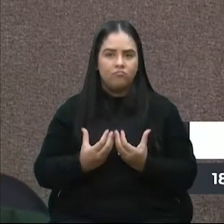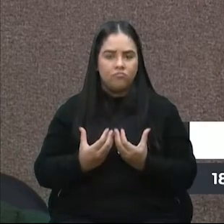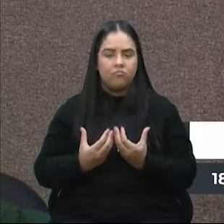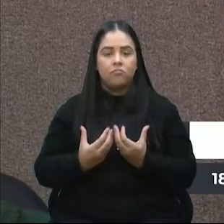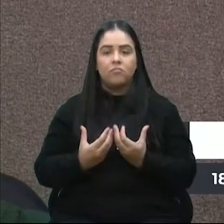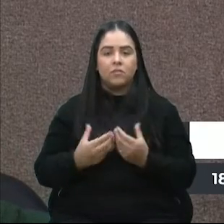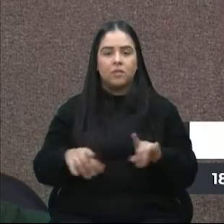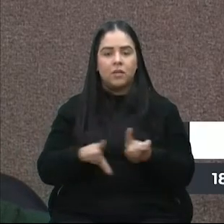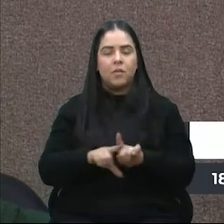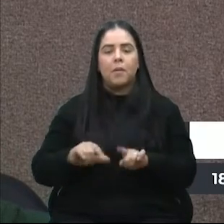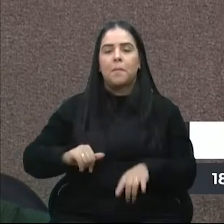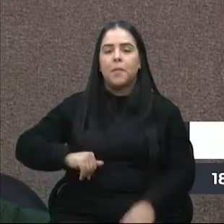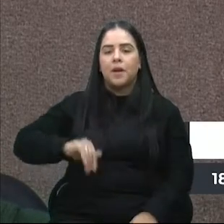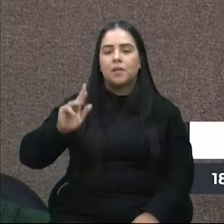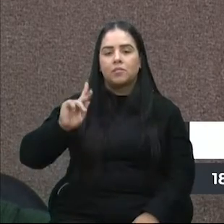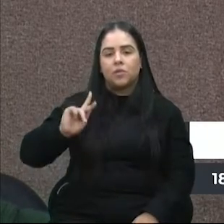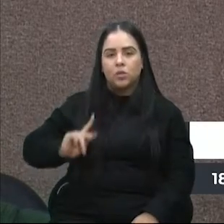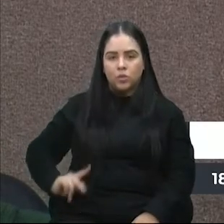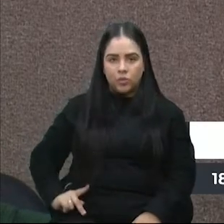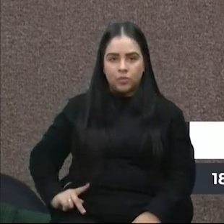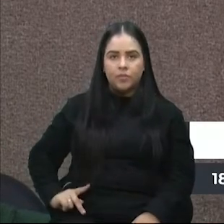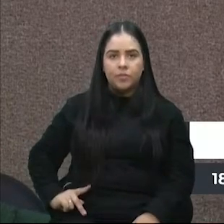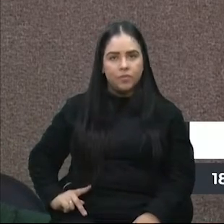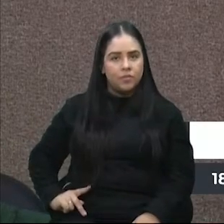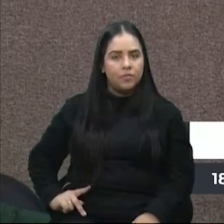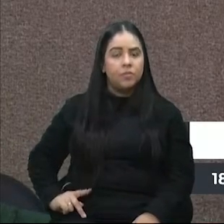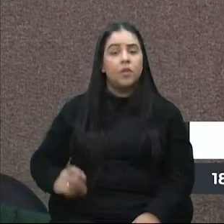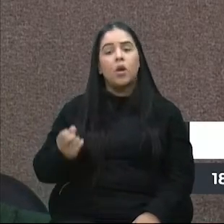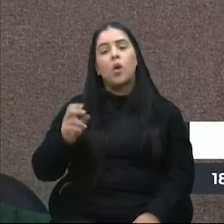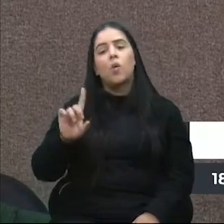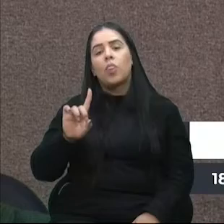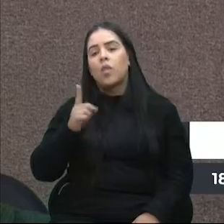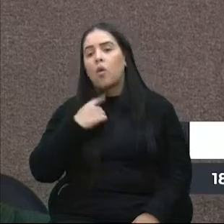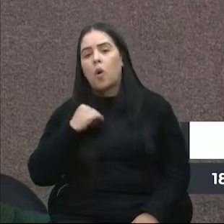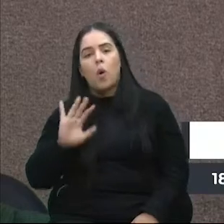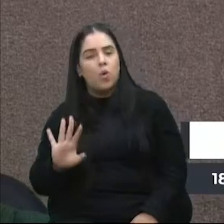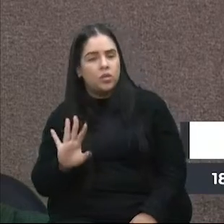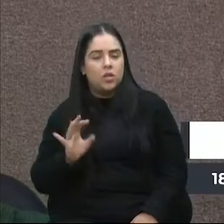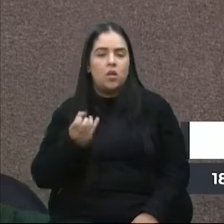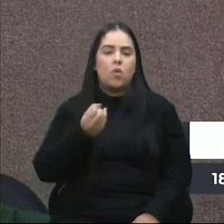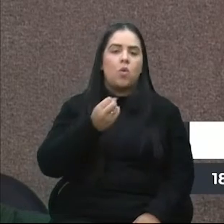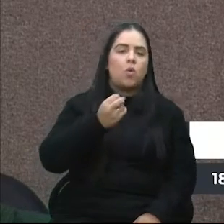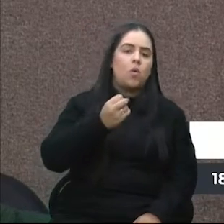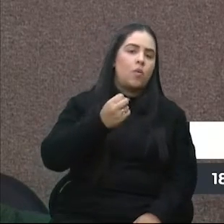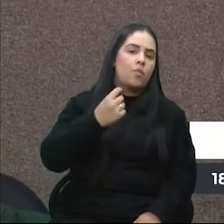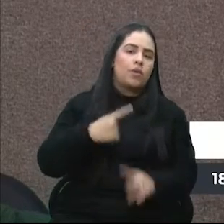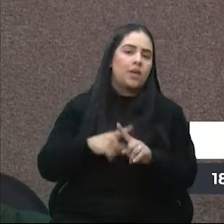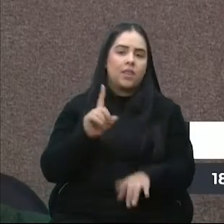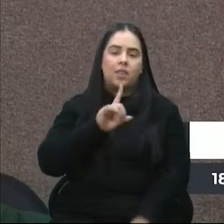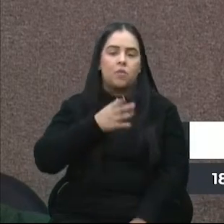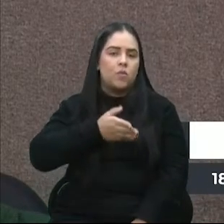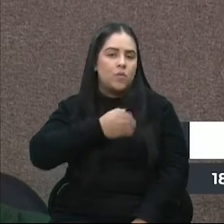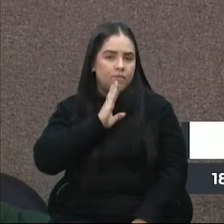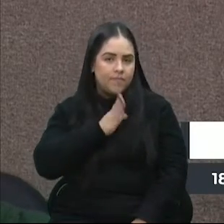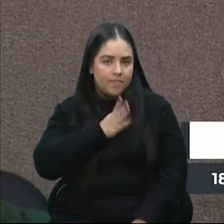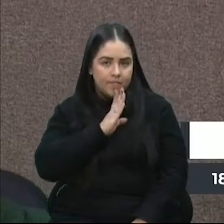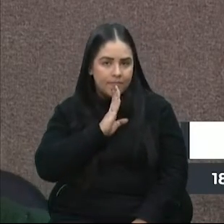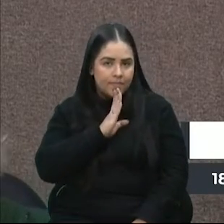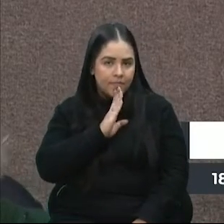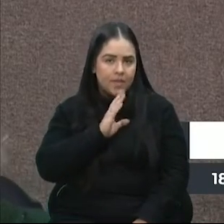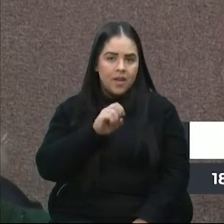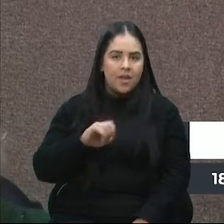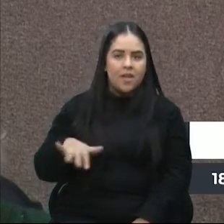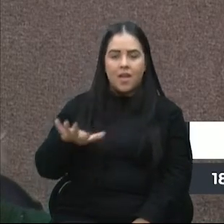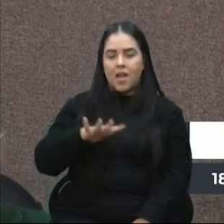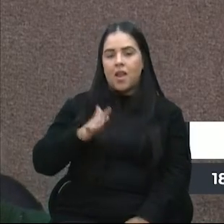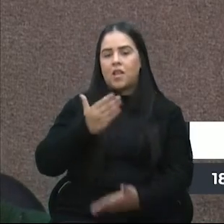e na grande maioria, ou não gostam, ou não gostam porque não conhece o